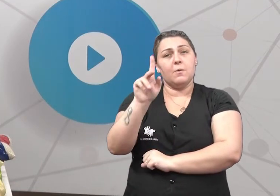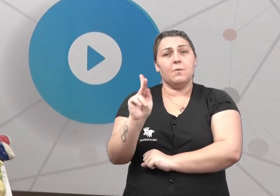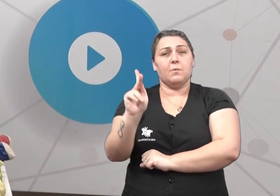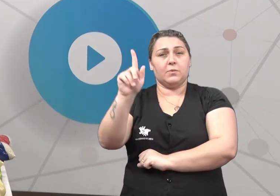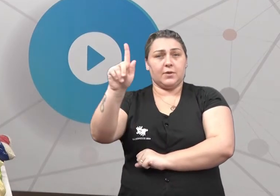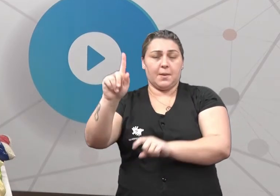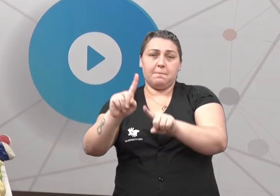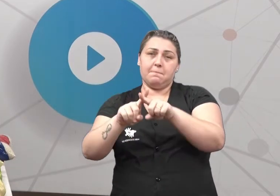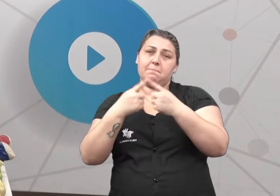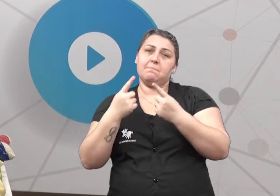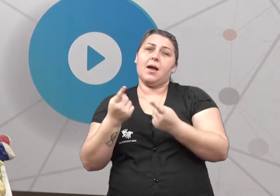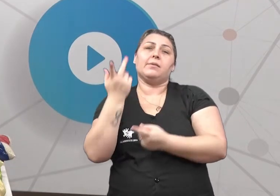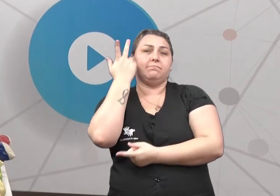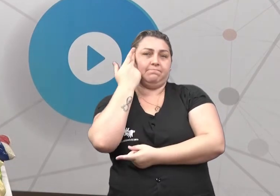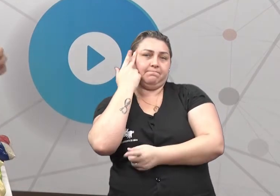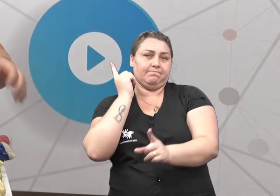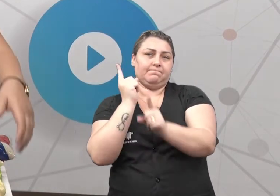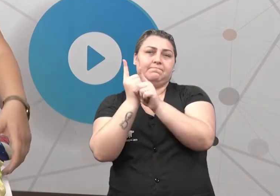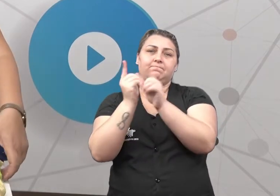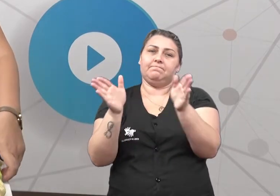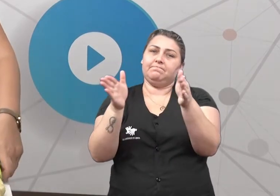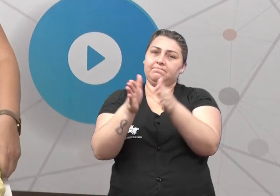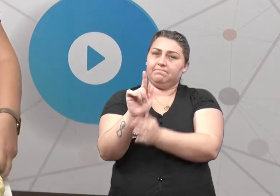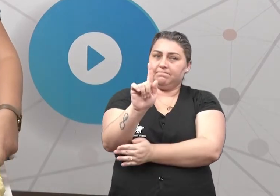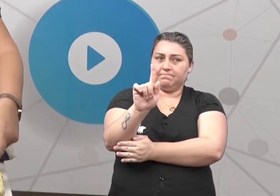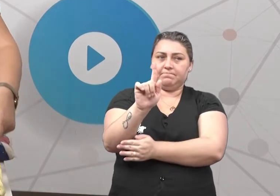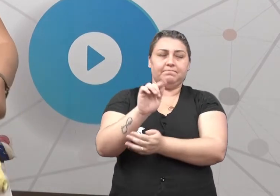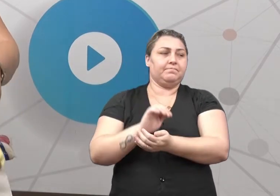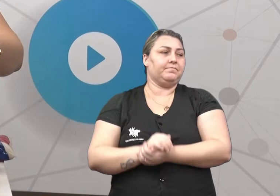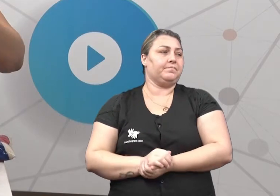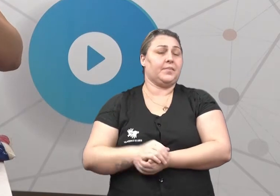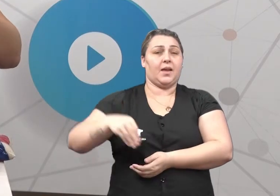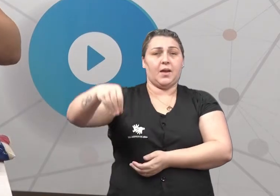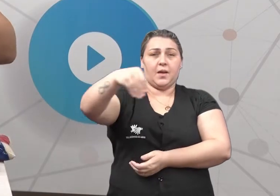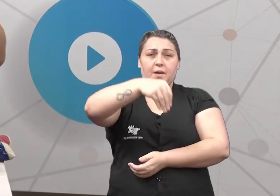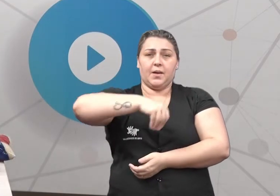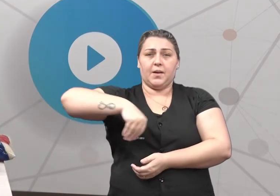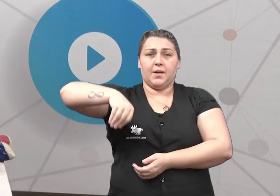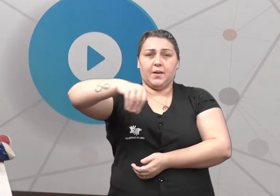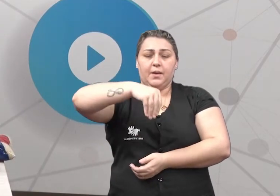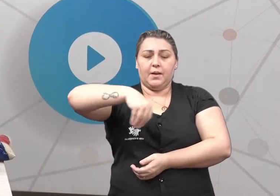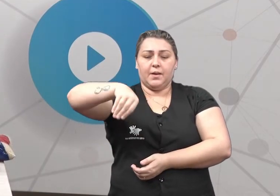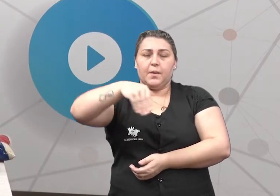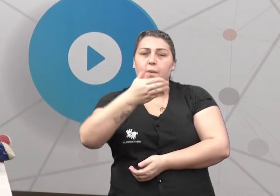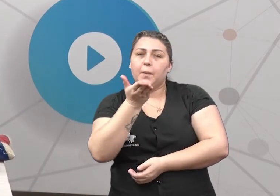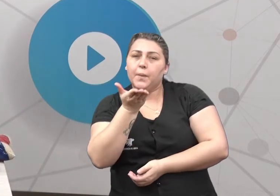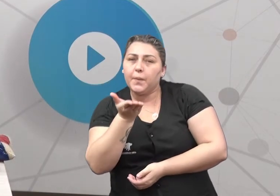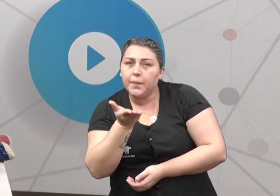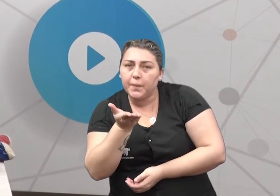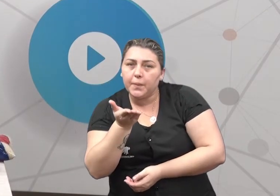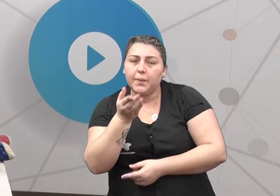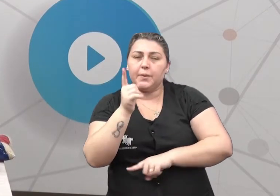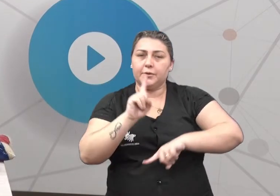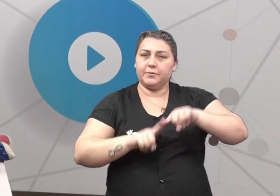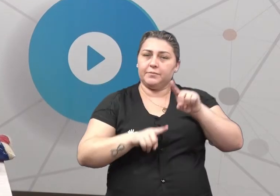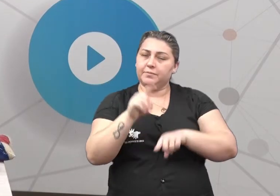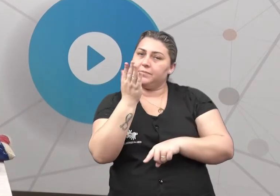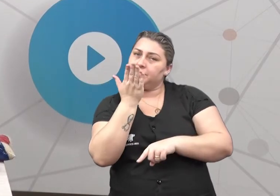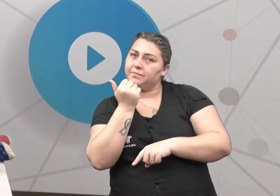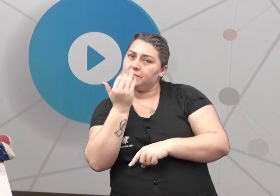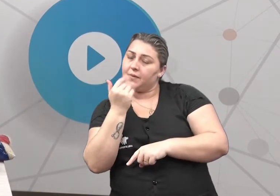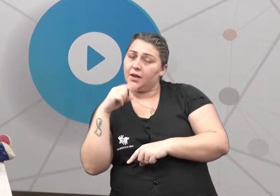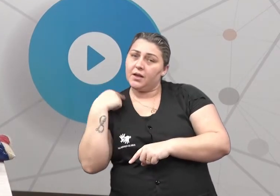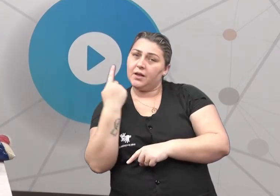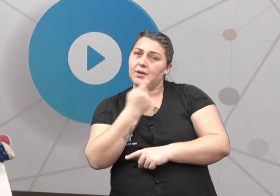Mas geralmente a gente encontra em pacotes menores. A farinha é um tipo de objeto, de um tipo de alimento